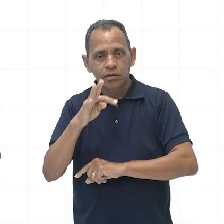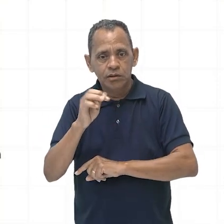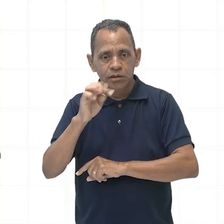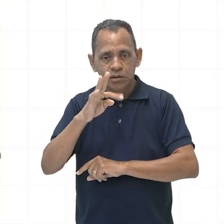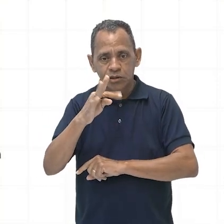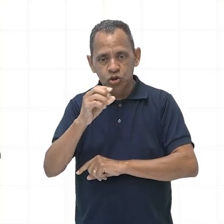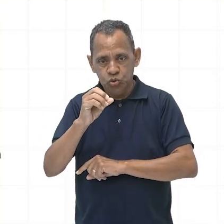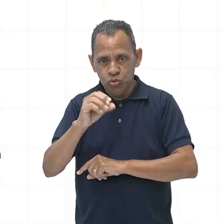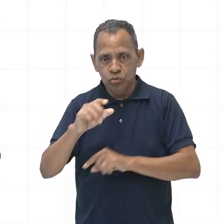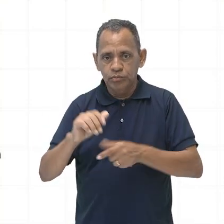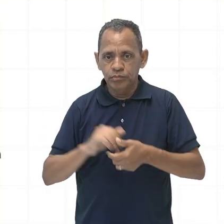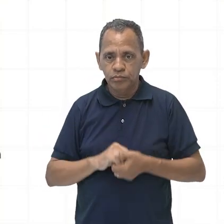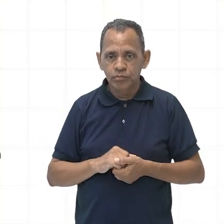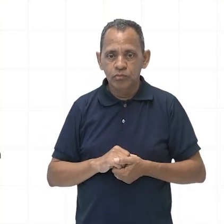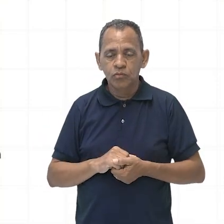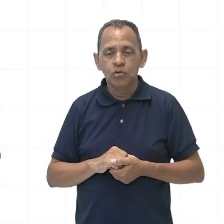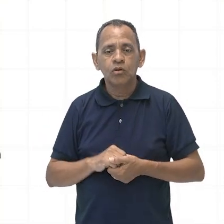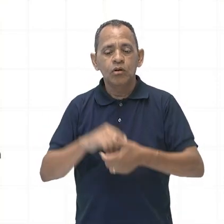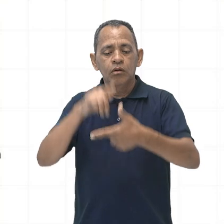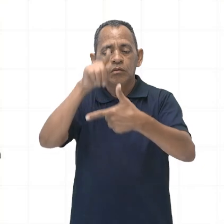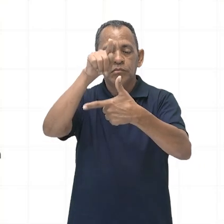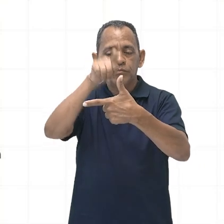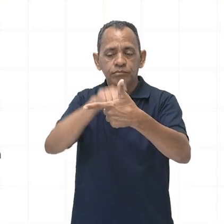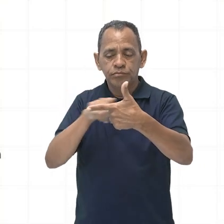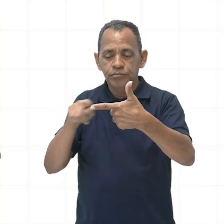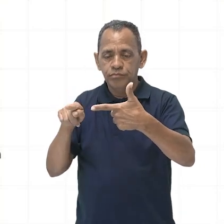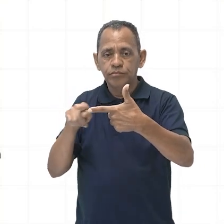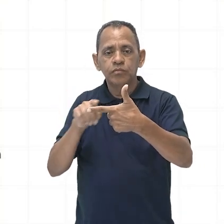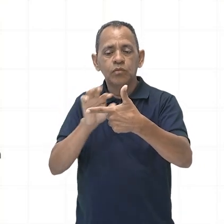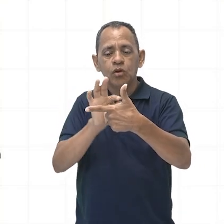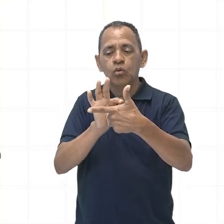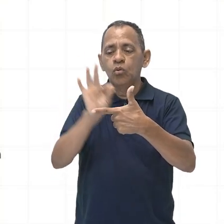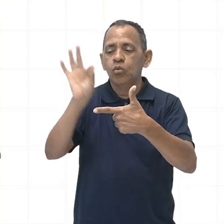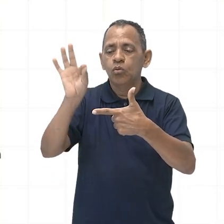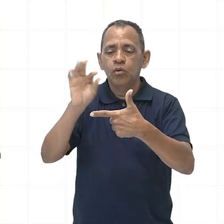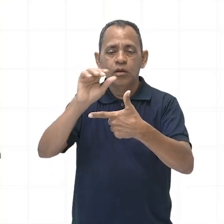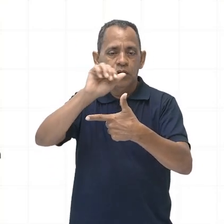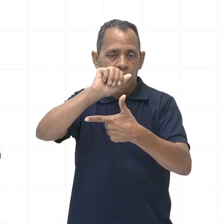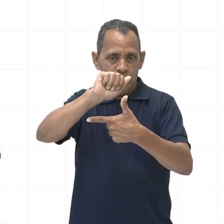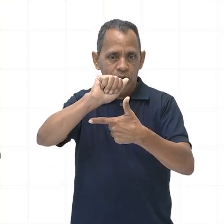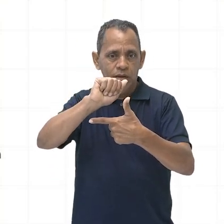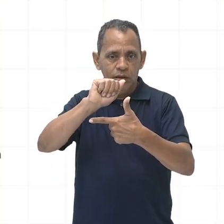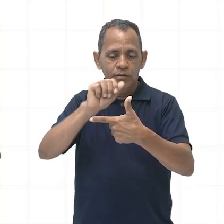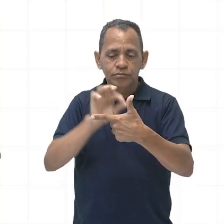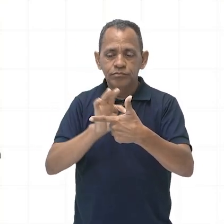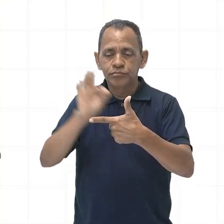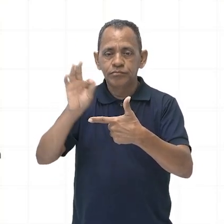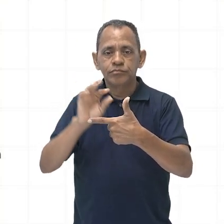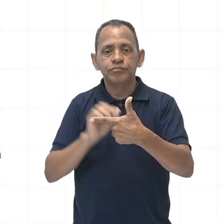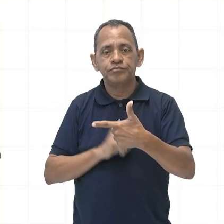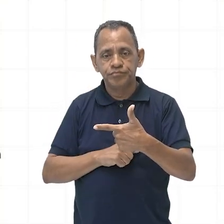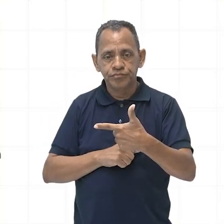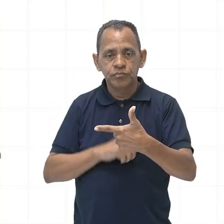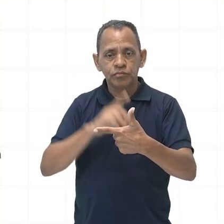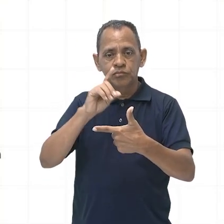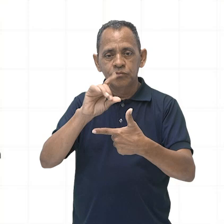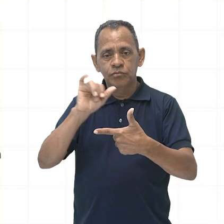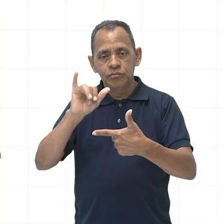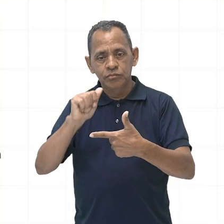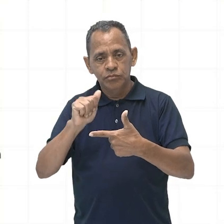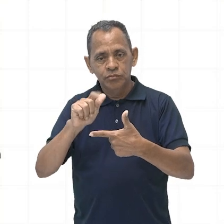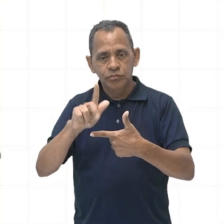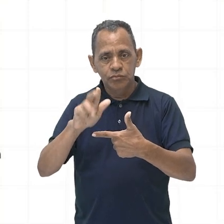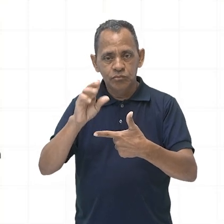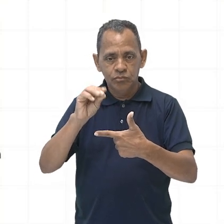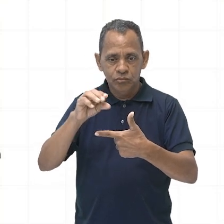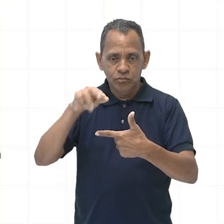A, ele é a minha diagonal. Então, eu posso escrever aqui o diagonal ao quadrado. Esse B